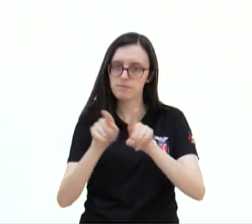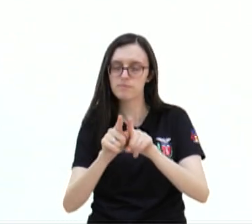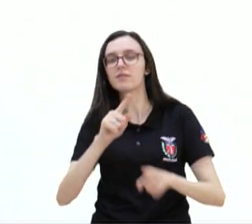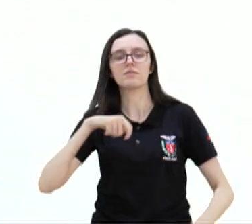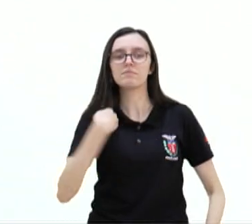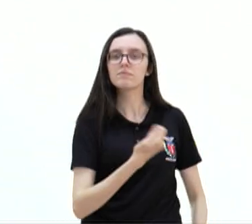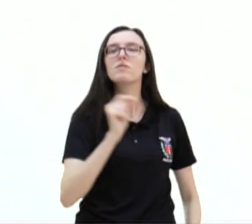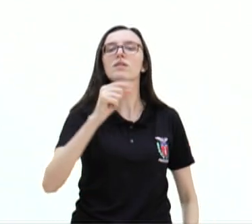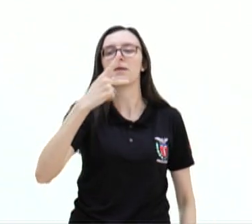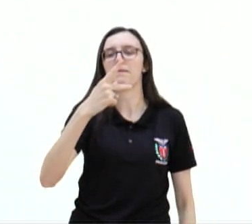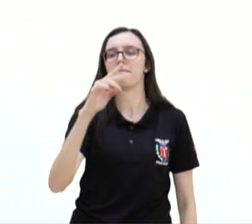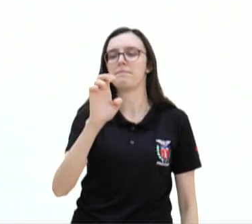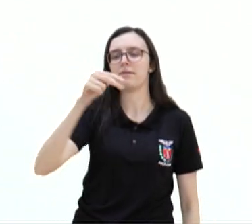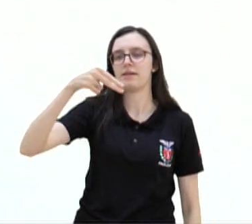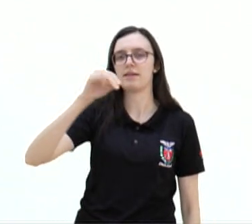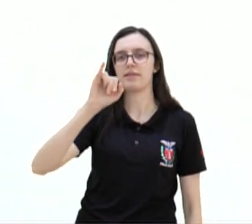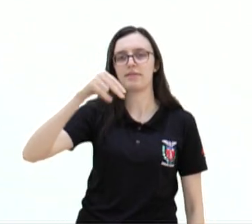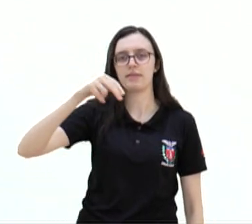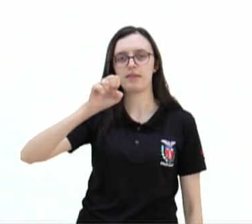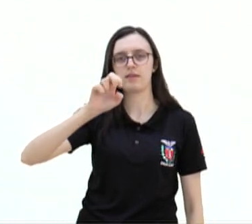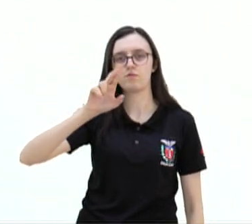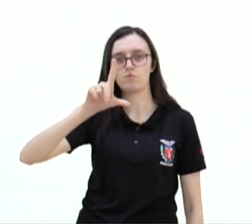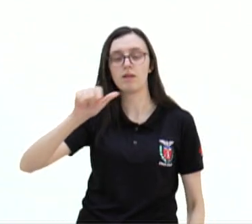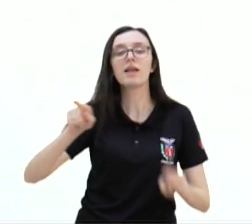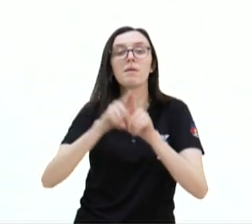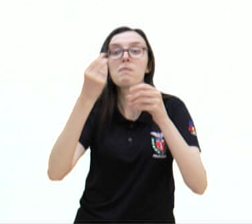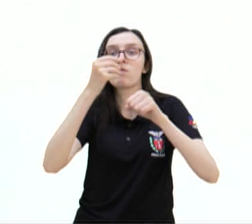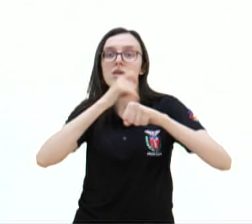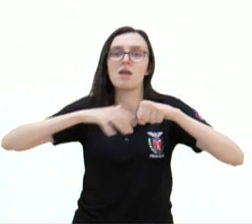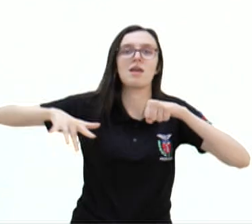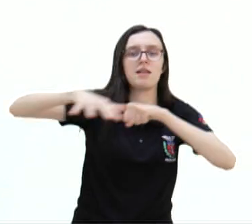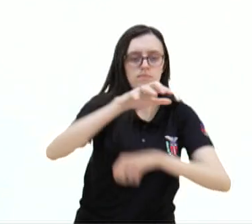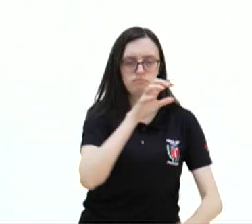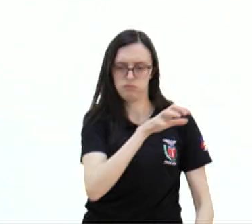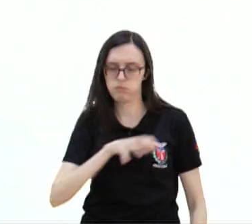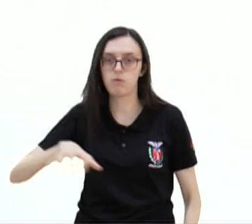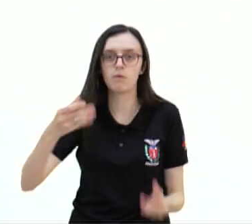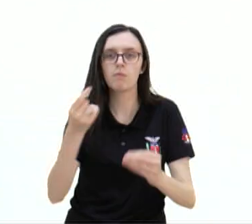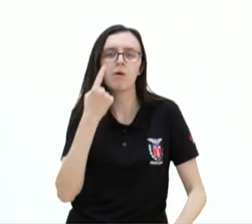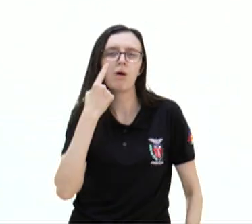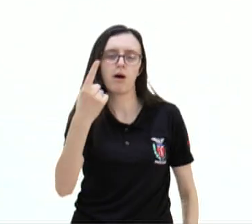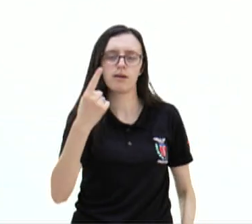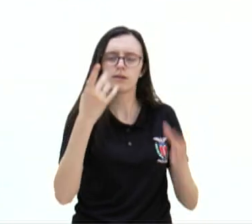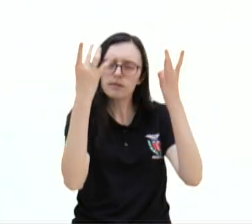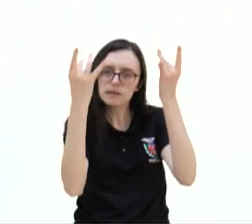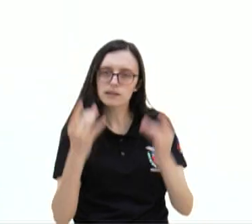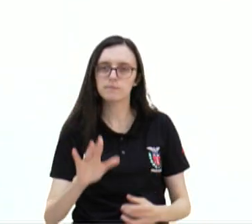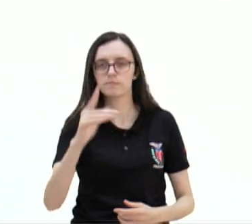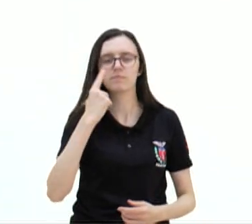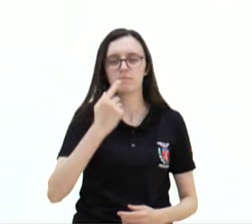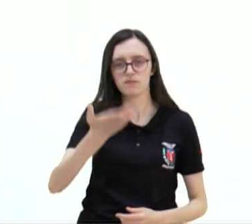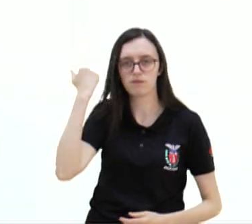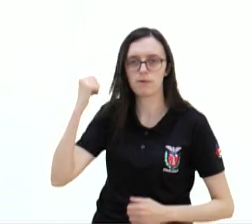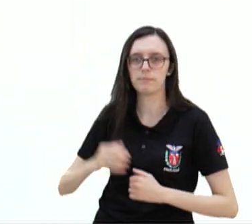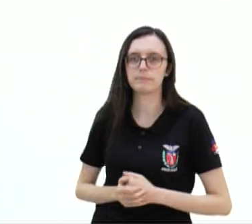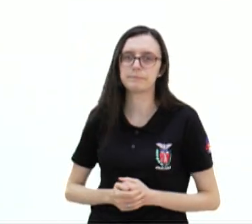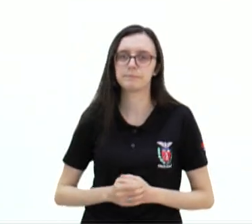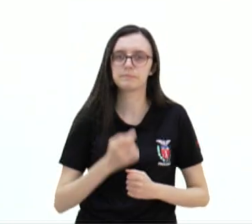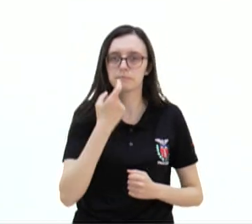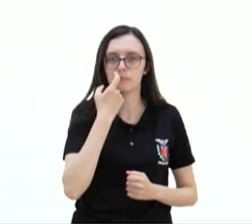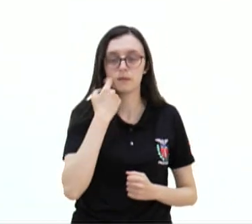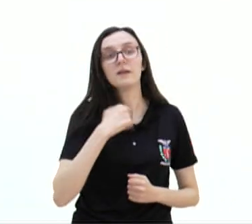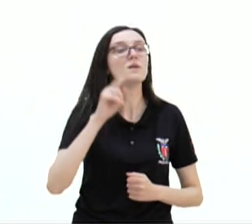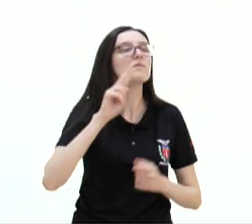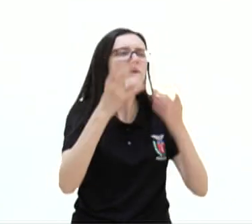chama isso de península, mas ele também é um arquipélago, porque tem muitas ilhas. Vamos ver aqui em detalhe, vamos lá, ó. Olha, vendo aqui